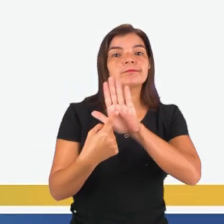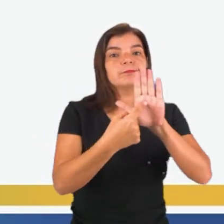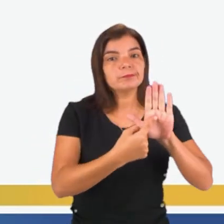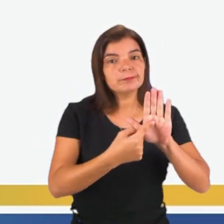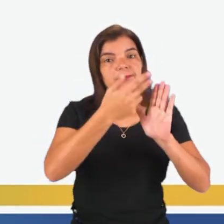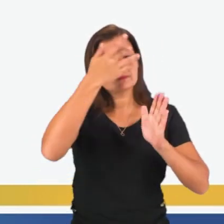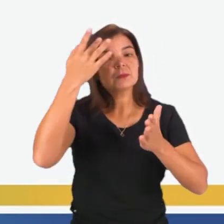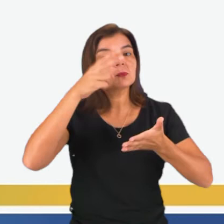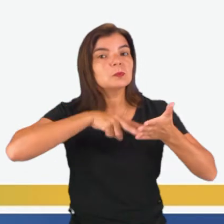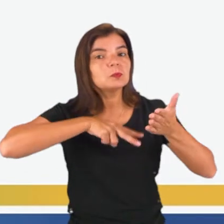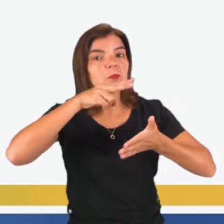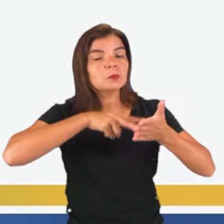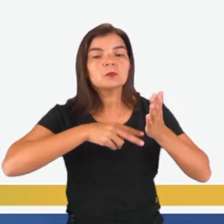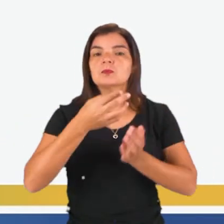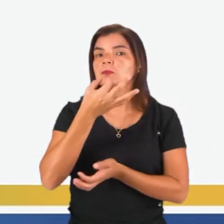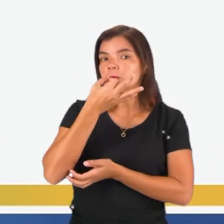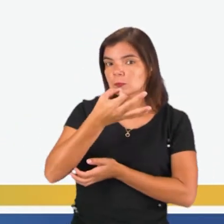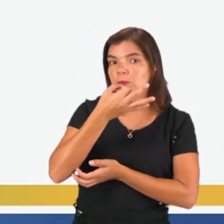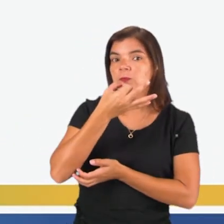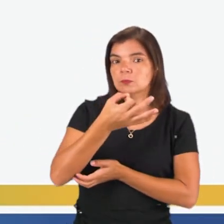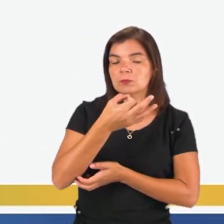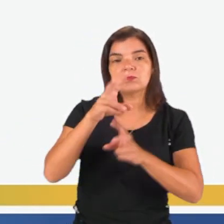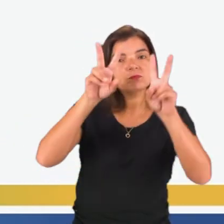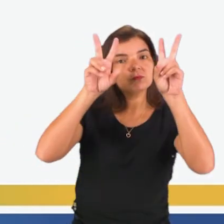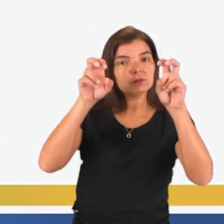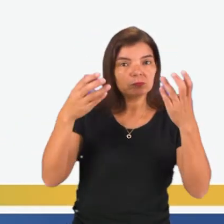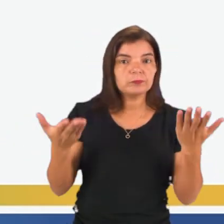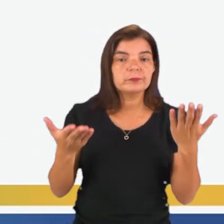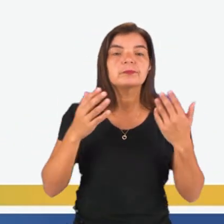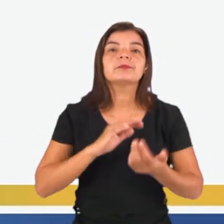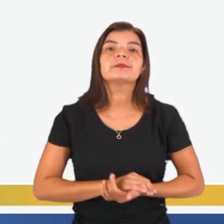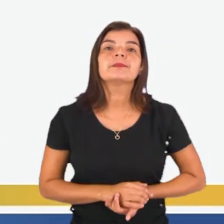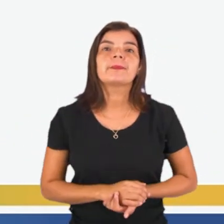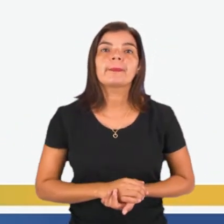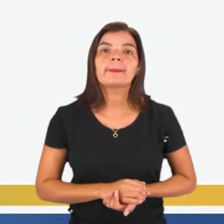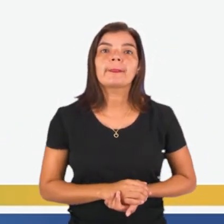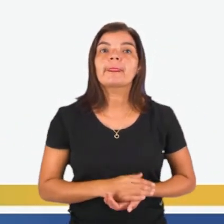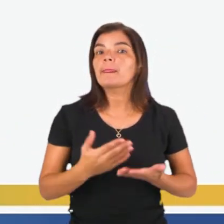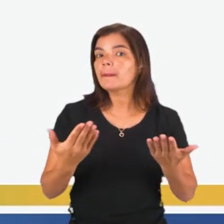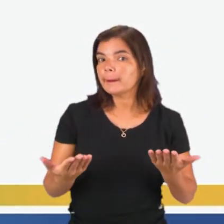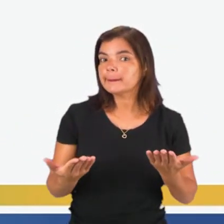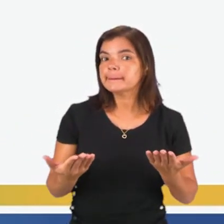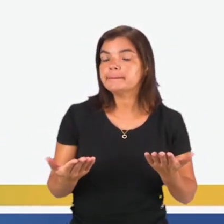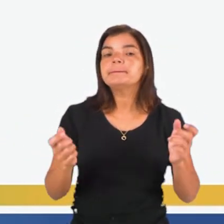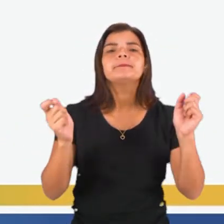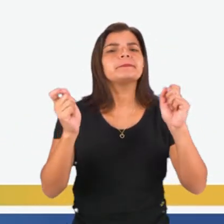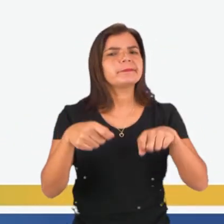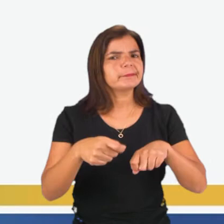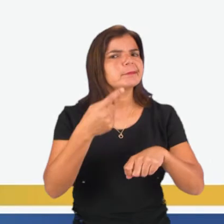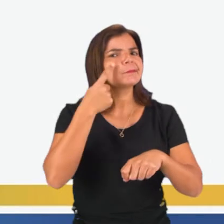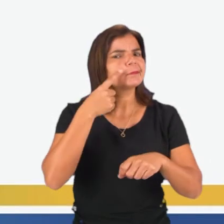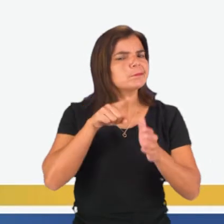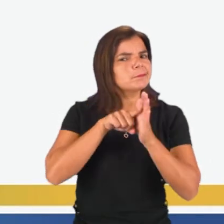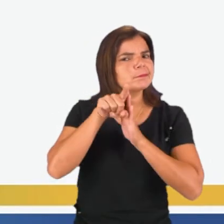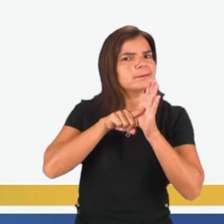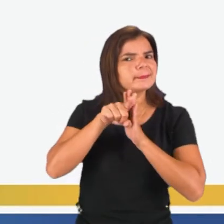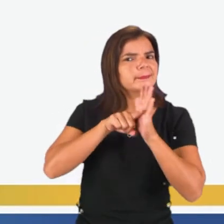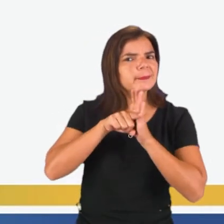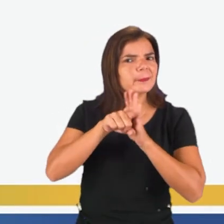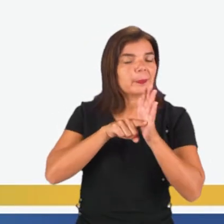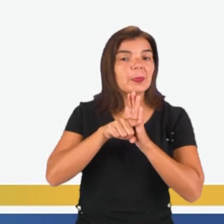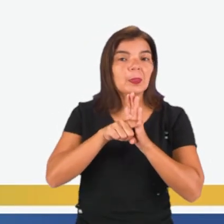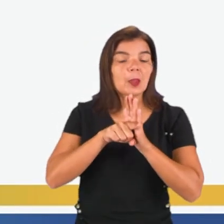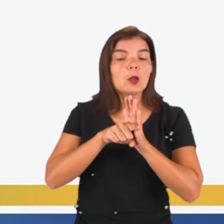apresentar ao leitor nosso ponto de vista sobre determinado assunto. Para isso, podemos pesquisar e realizar